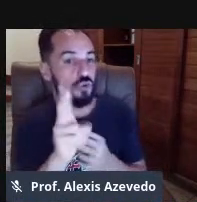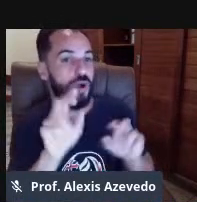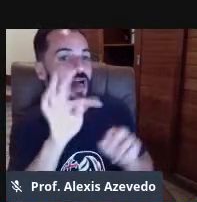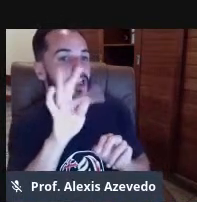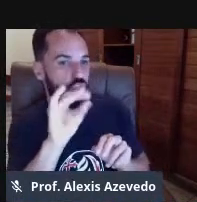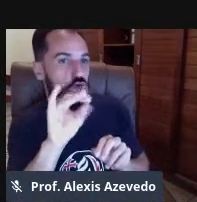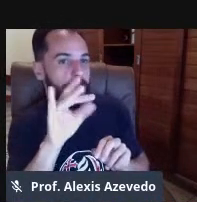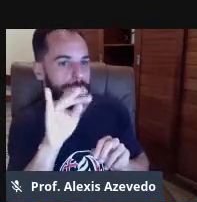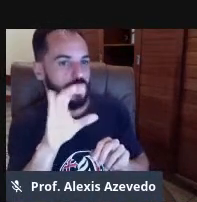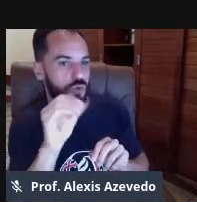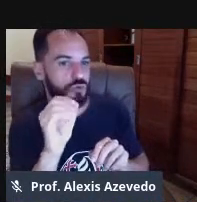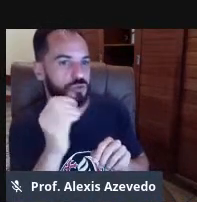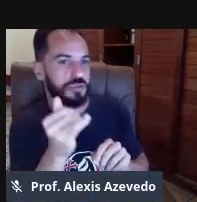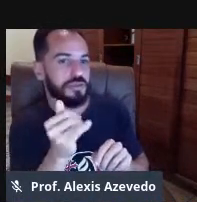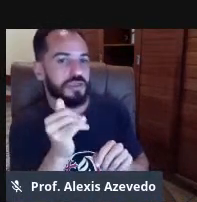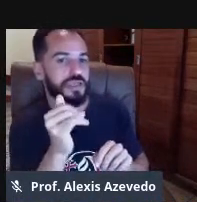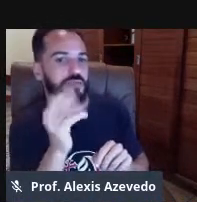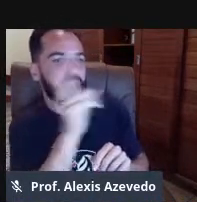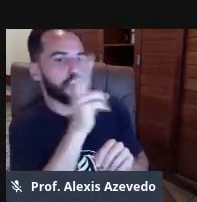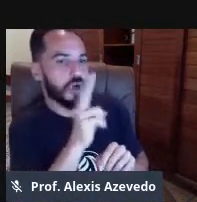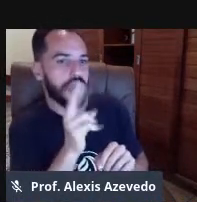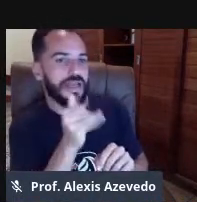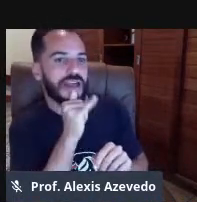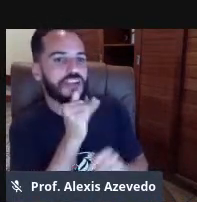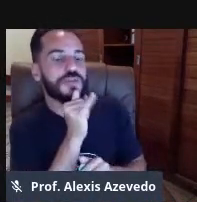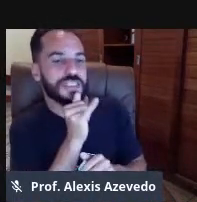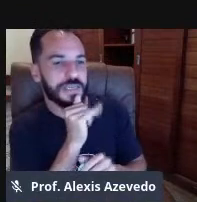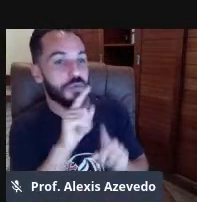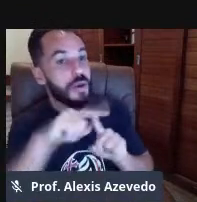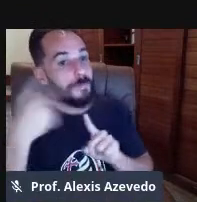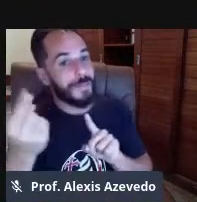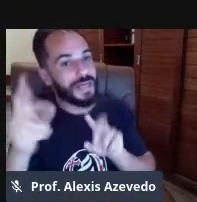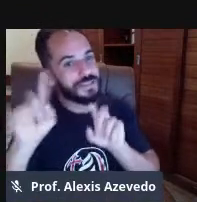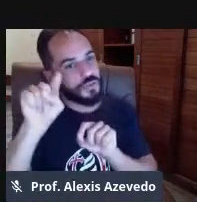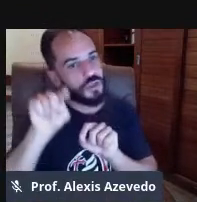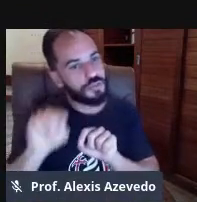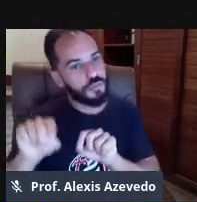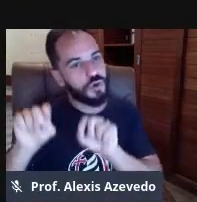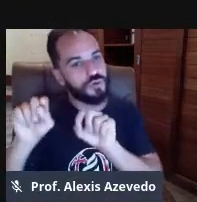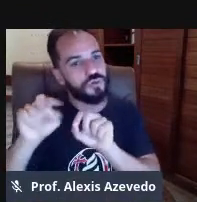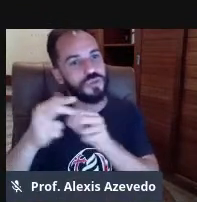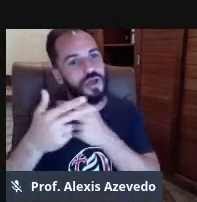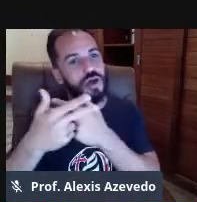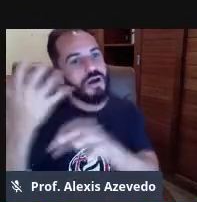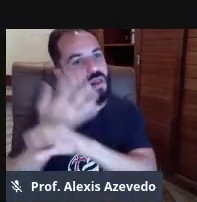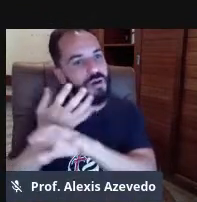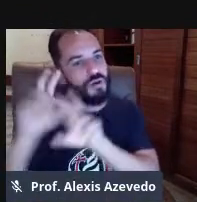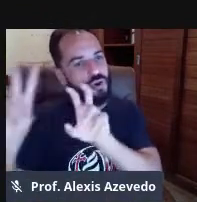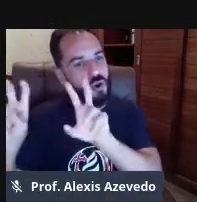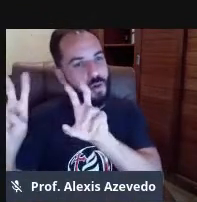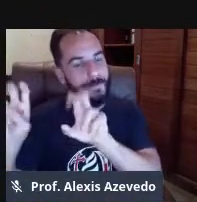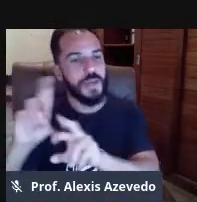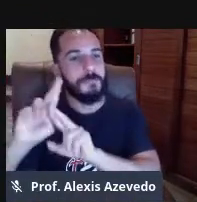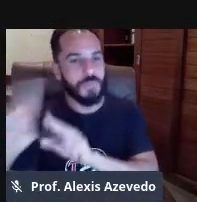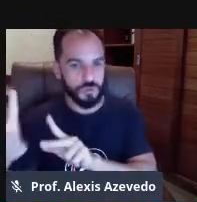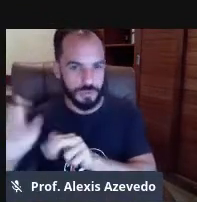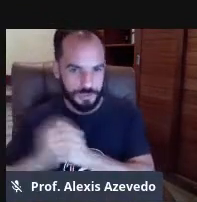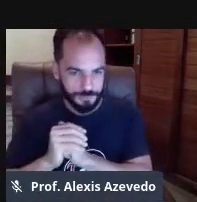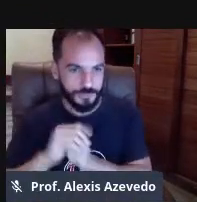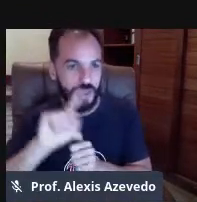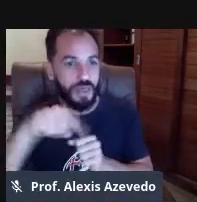Aqui em verde, né, voltando aqui então, em verde, as disciplinas optativas ateliês,